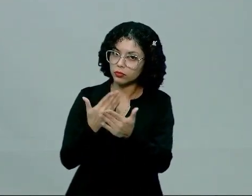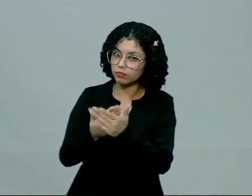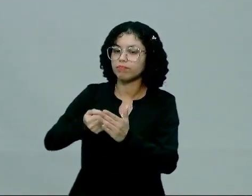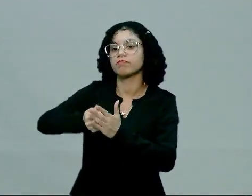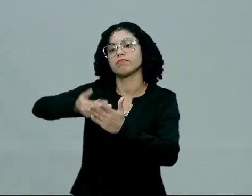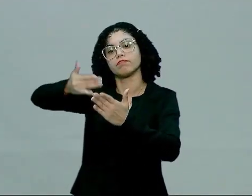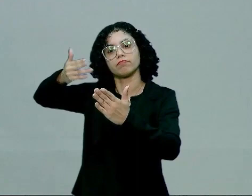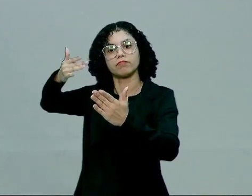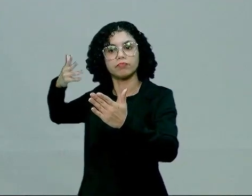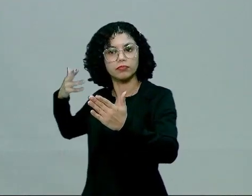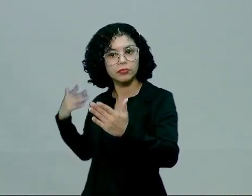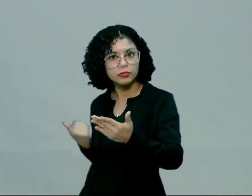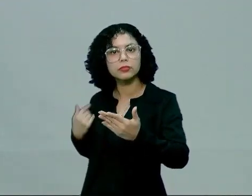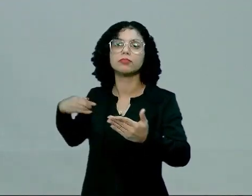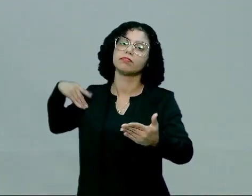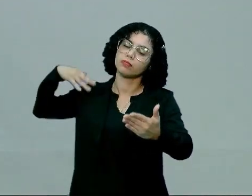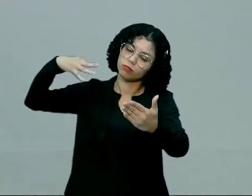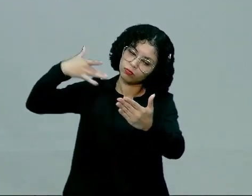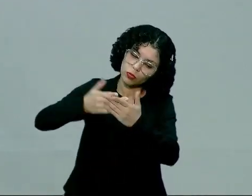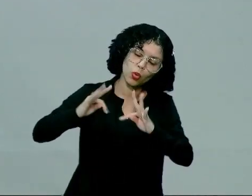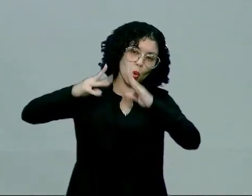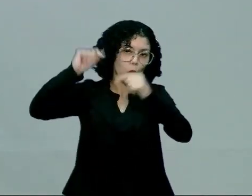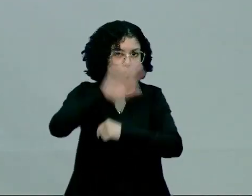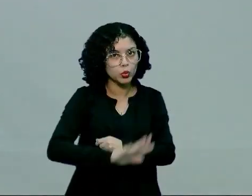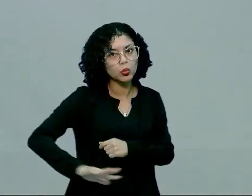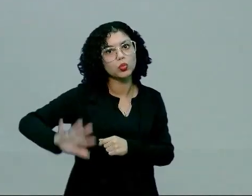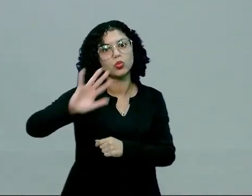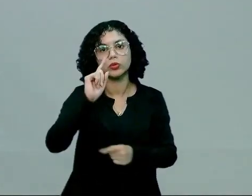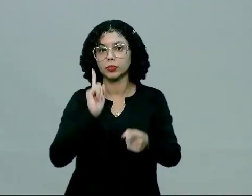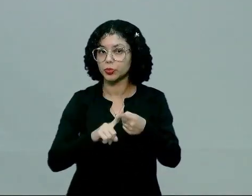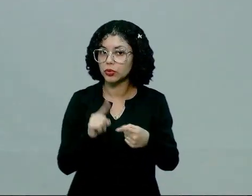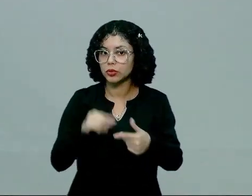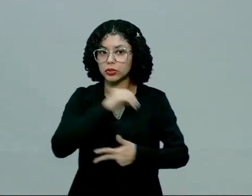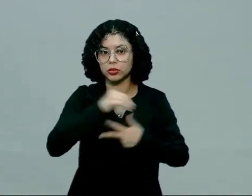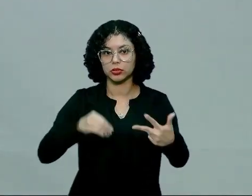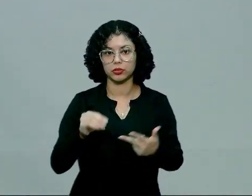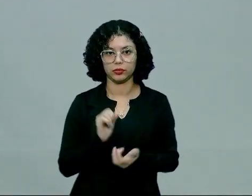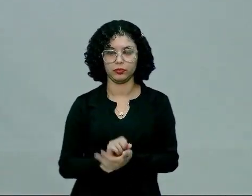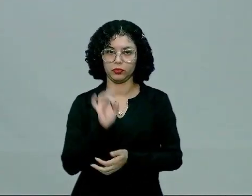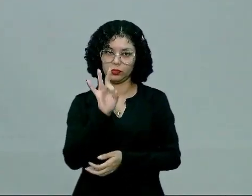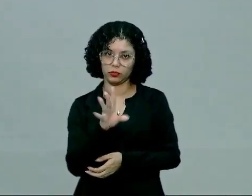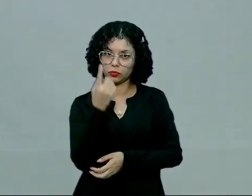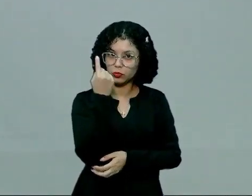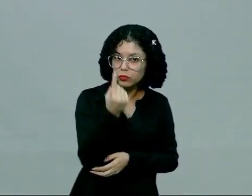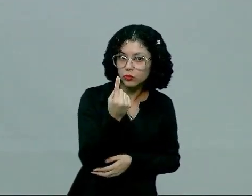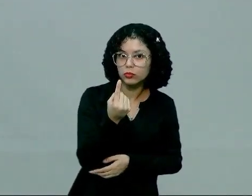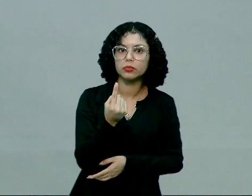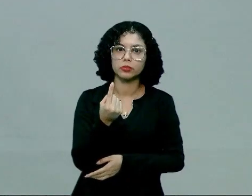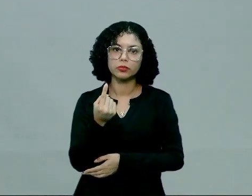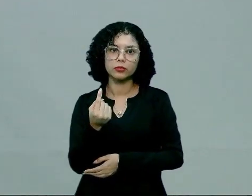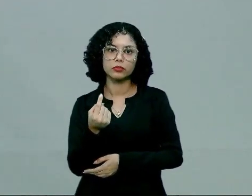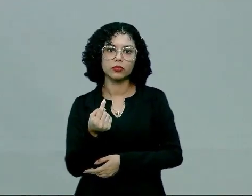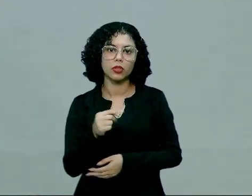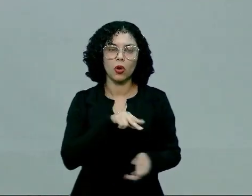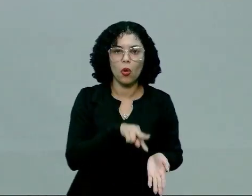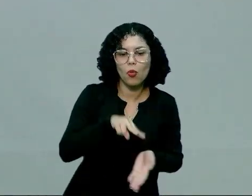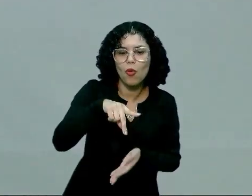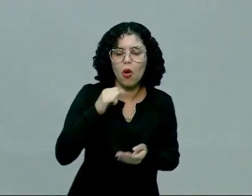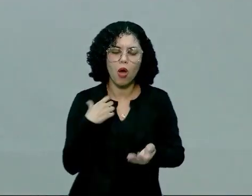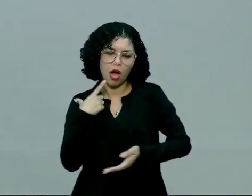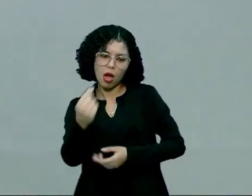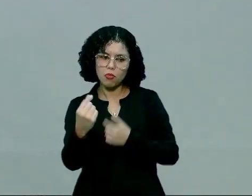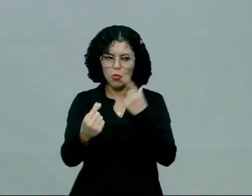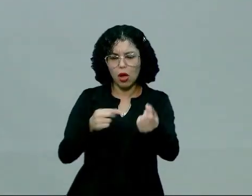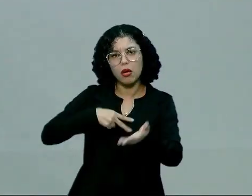aulas ao longo dessa jornada dessa maratona por porque a maratona nenem porque não é uma atividade não é um passinho não é uma